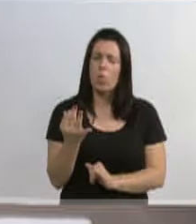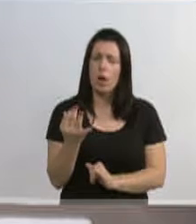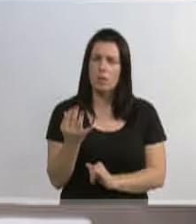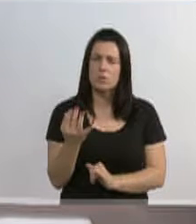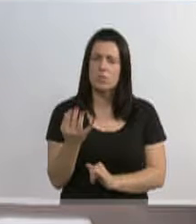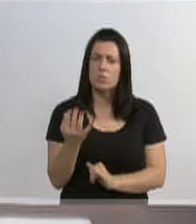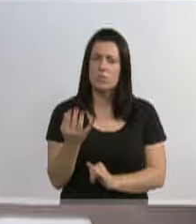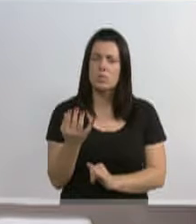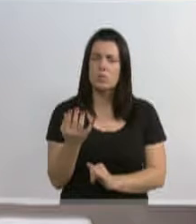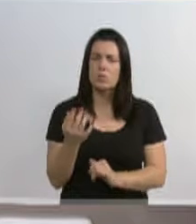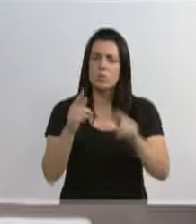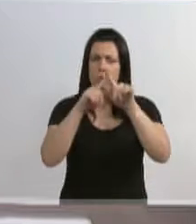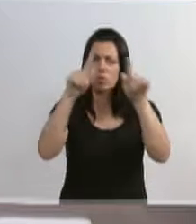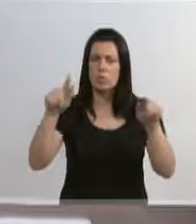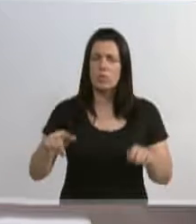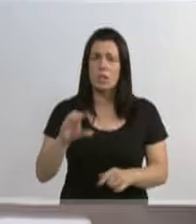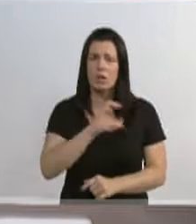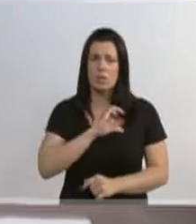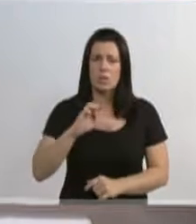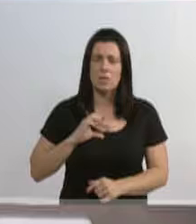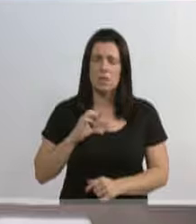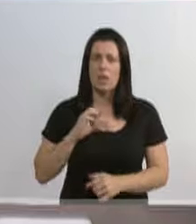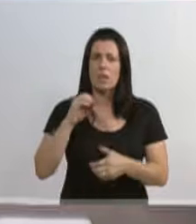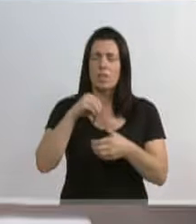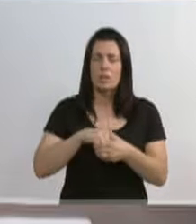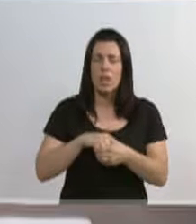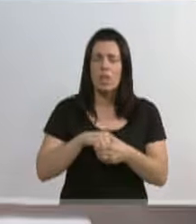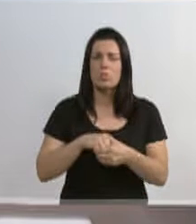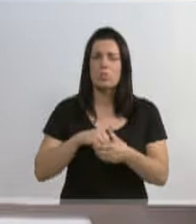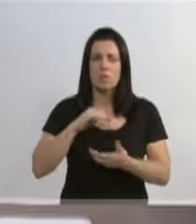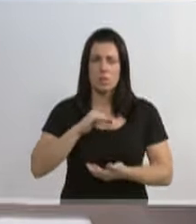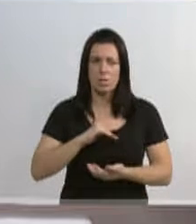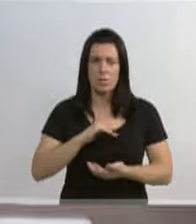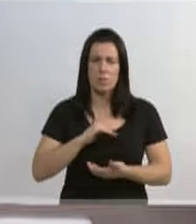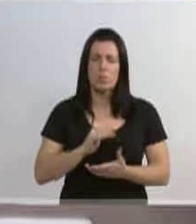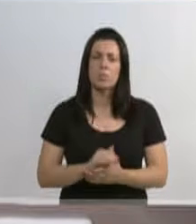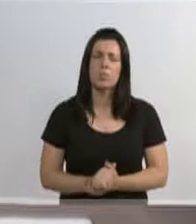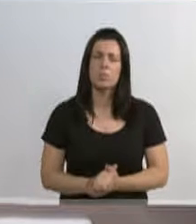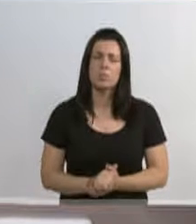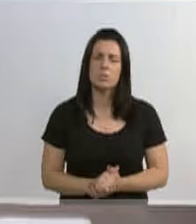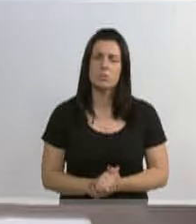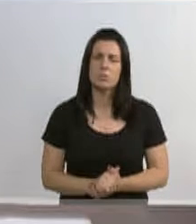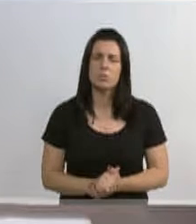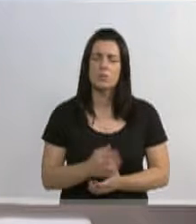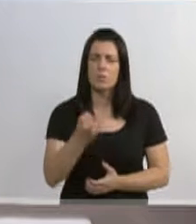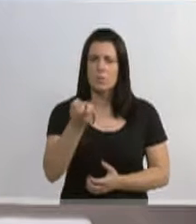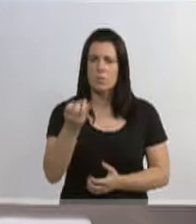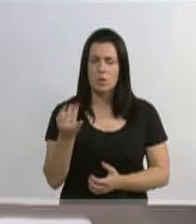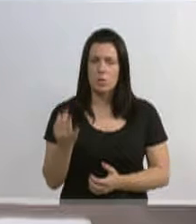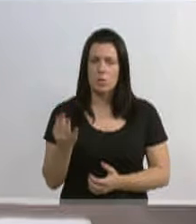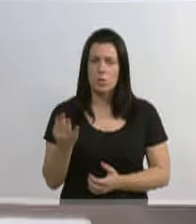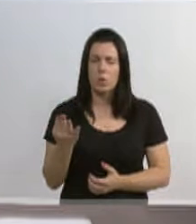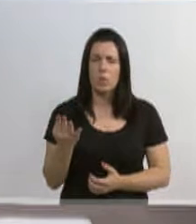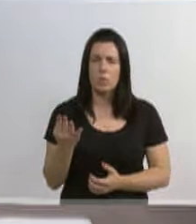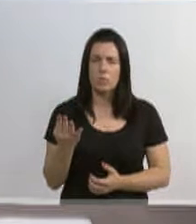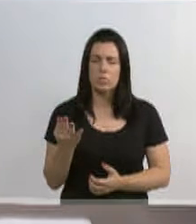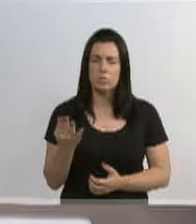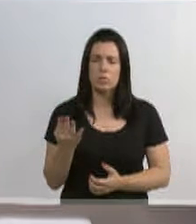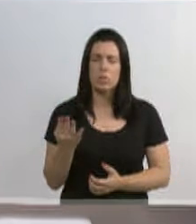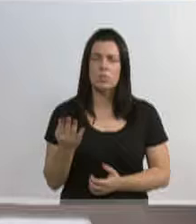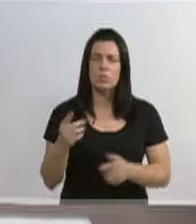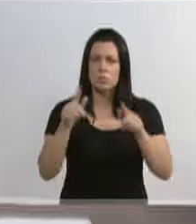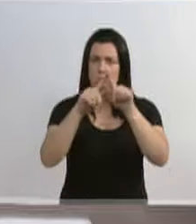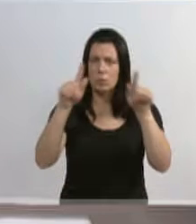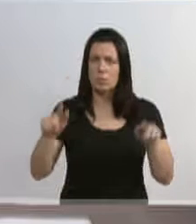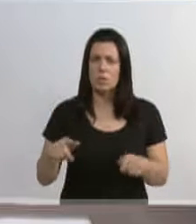comissionados estão lotados na Defesa Civil? Secretaria de Defesa do Cidadão. Quantos cargos gratificados